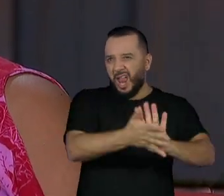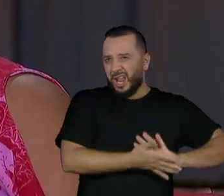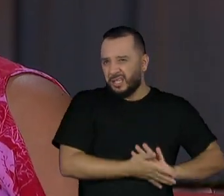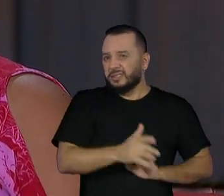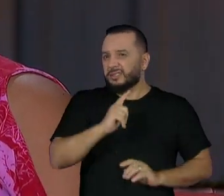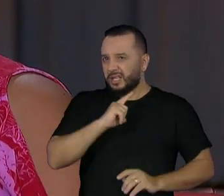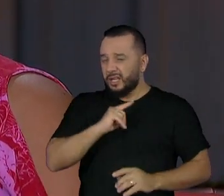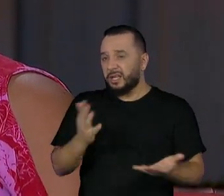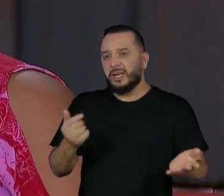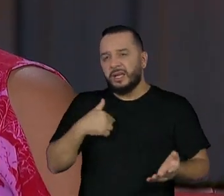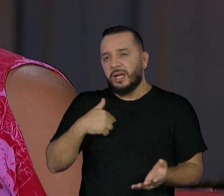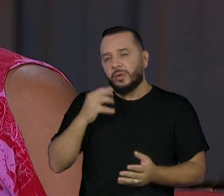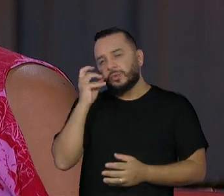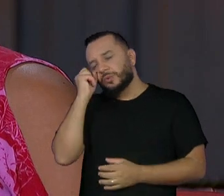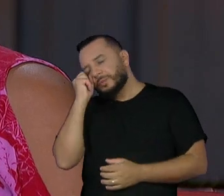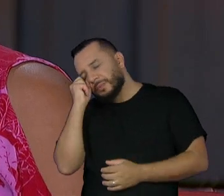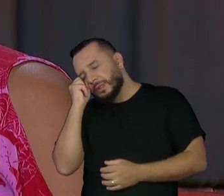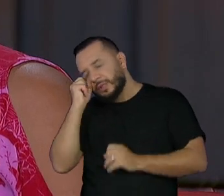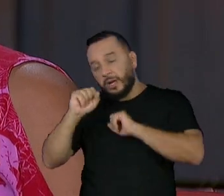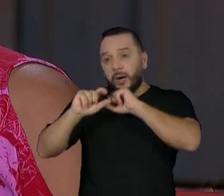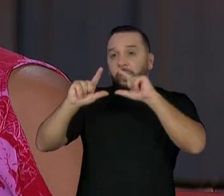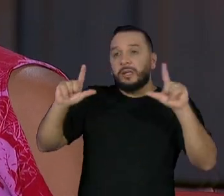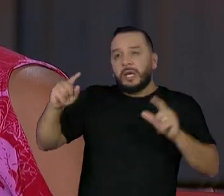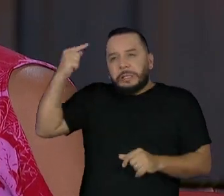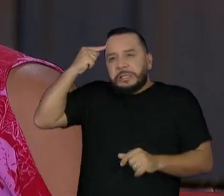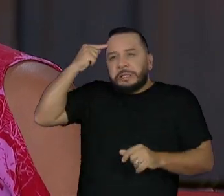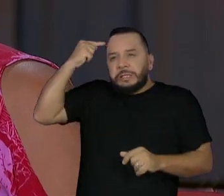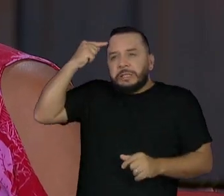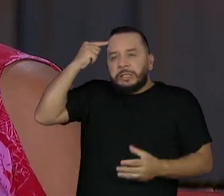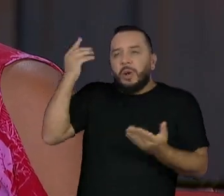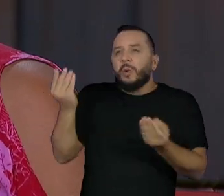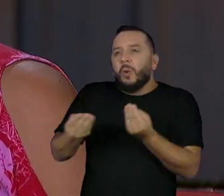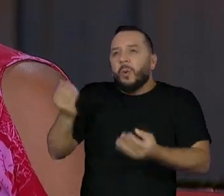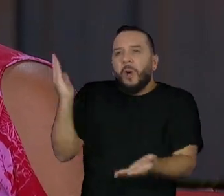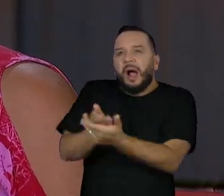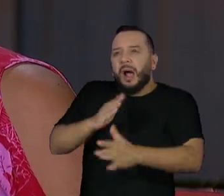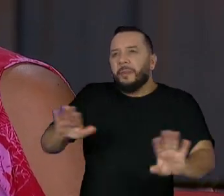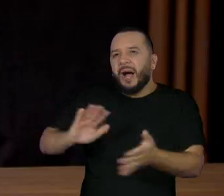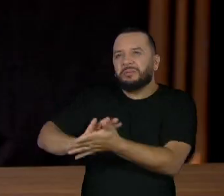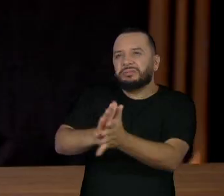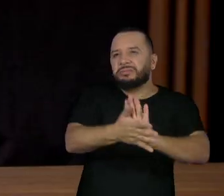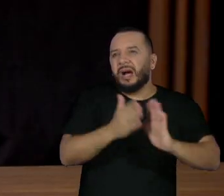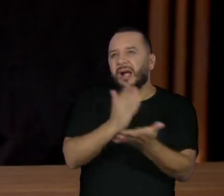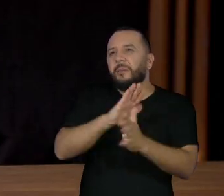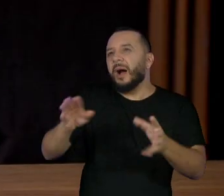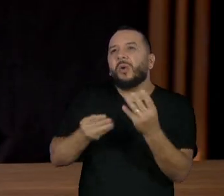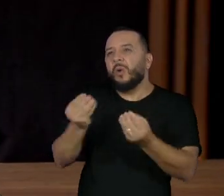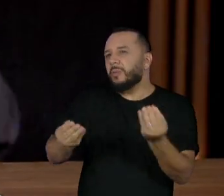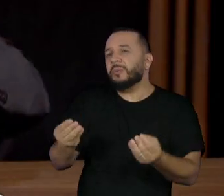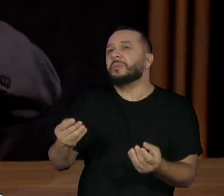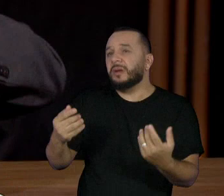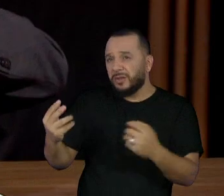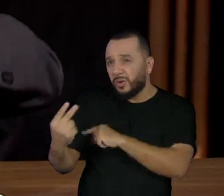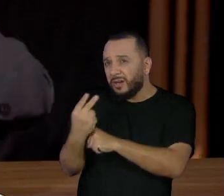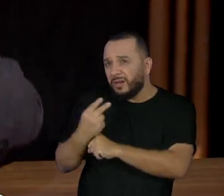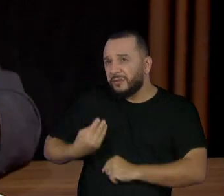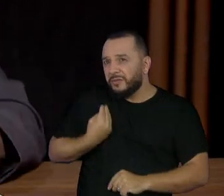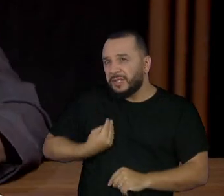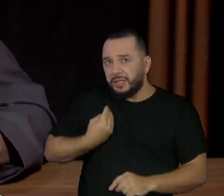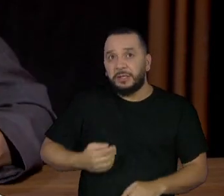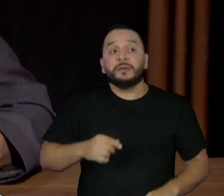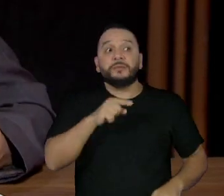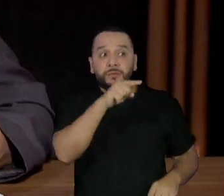e acordar pensando como acabar com isso, porque senão eu posso não sobreviver. E você ainda nasceu numa